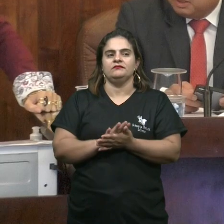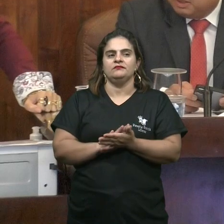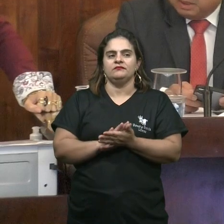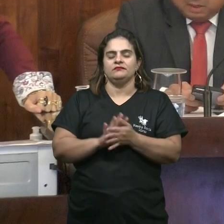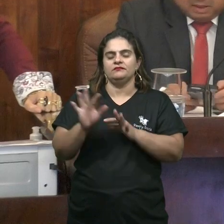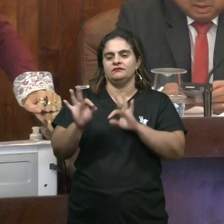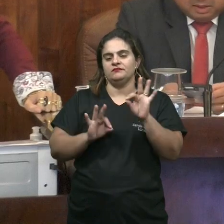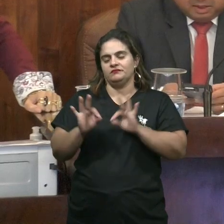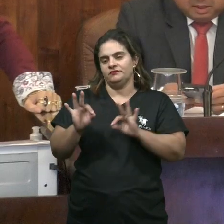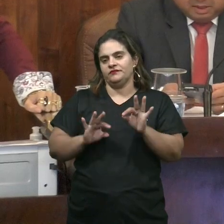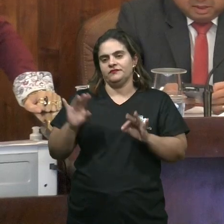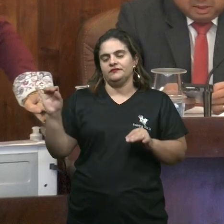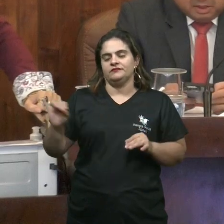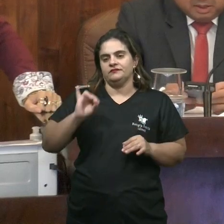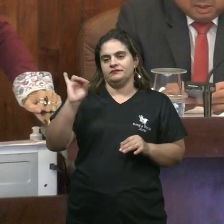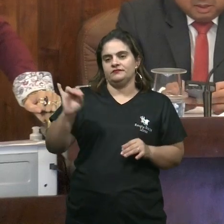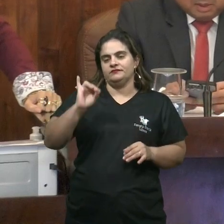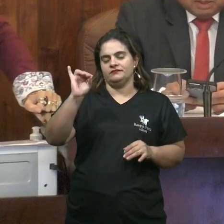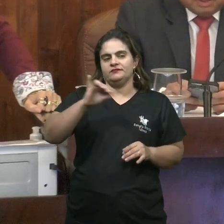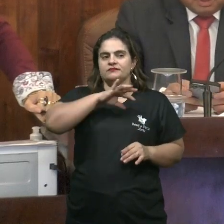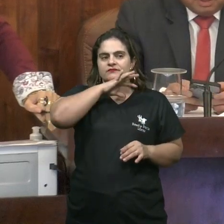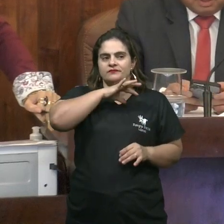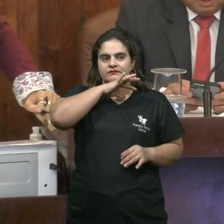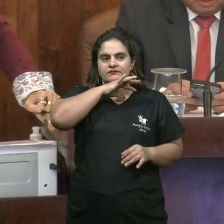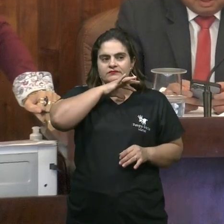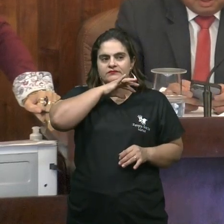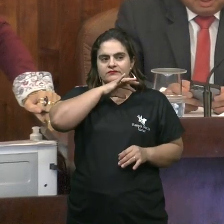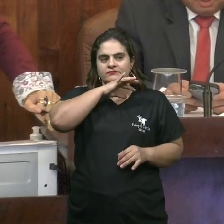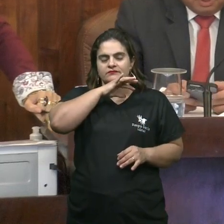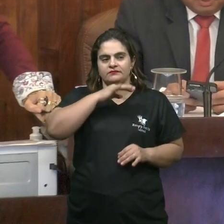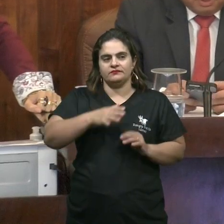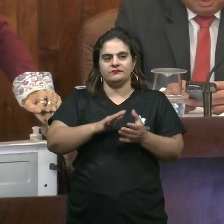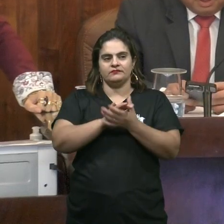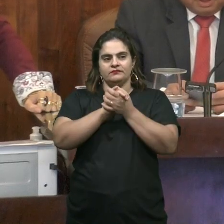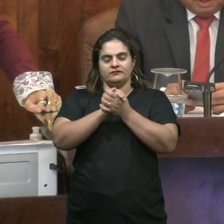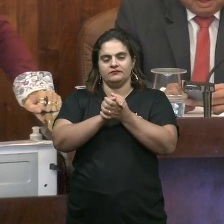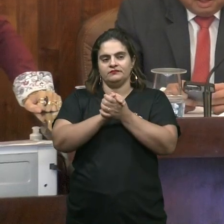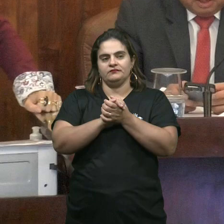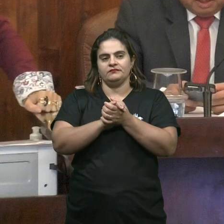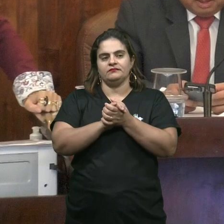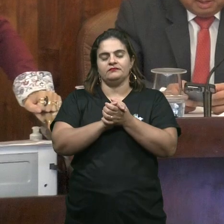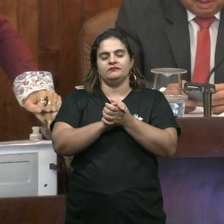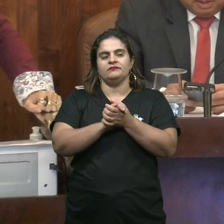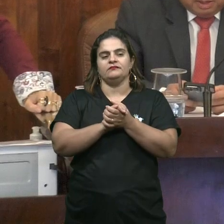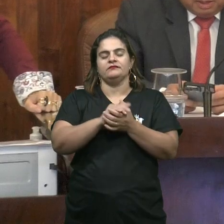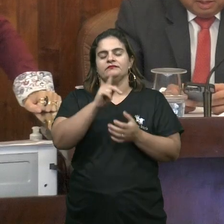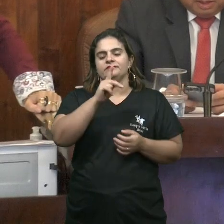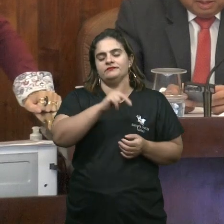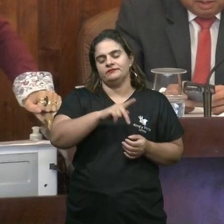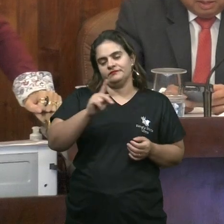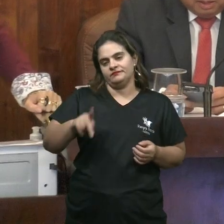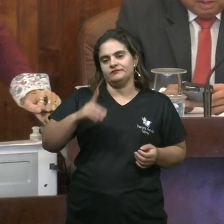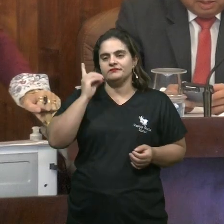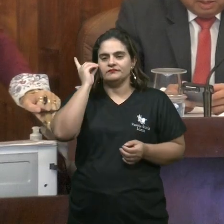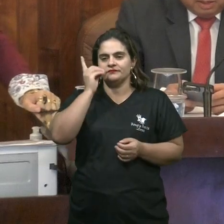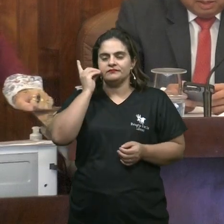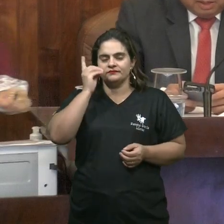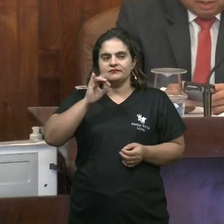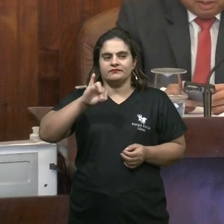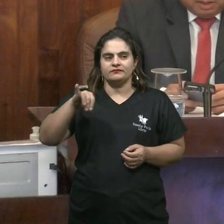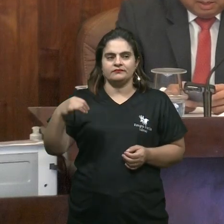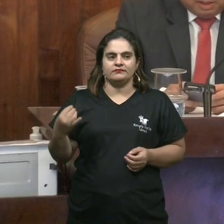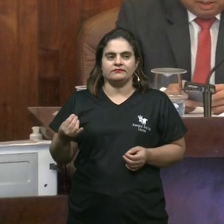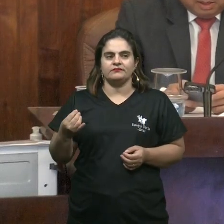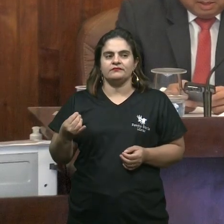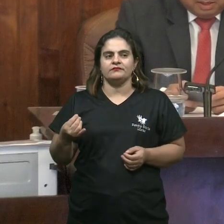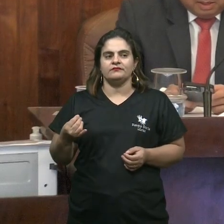extrema importância para a causa animal. Cumprimento à vereadora, professora Daniela, pelo requerimento. E aproveito a oportunidade para